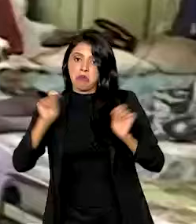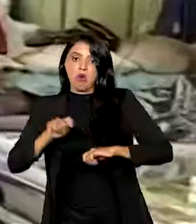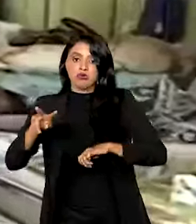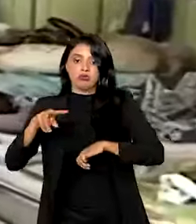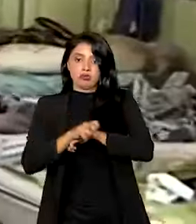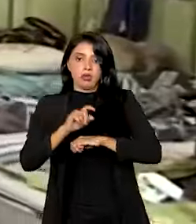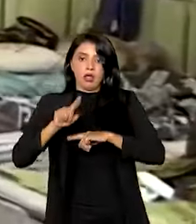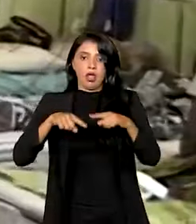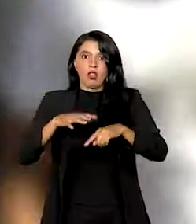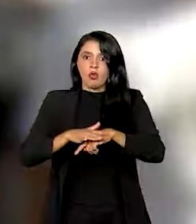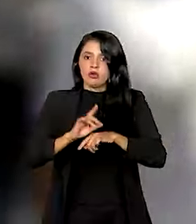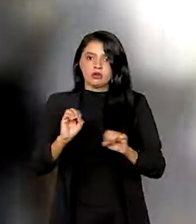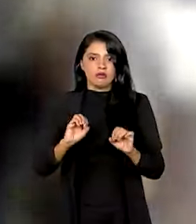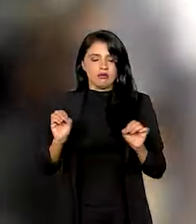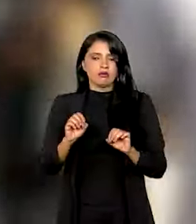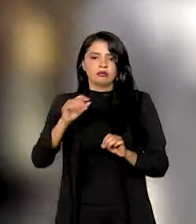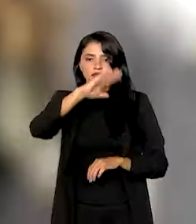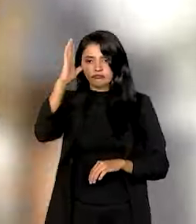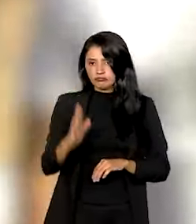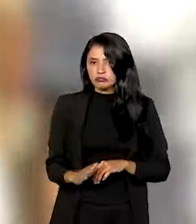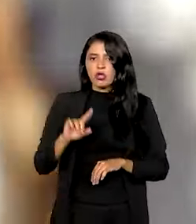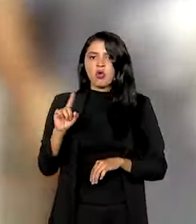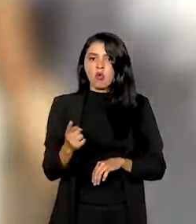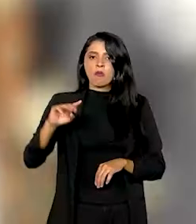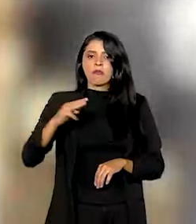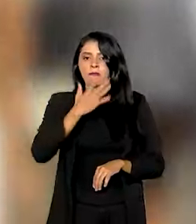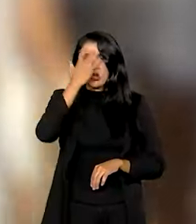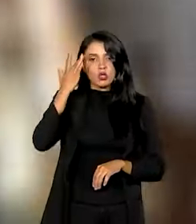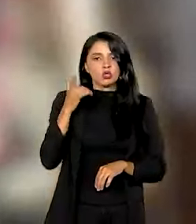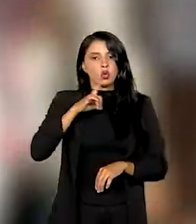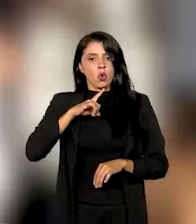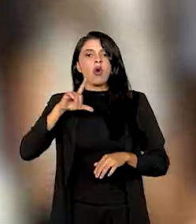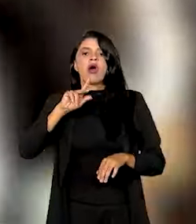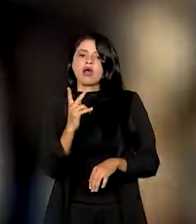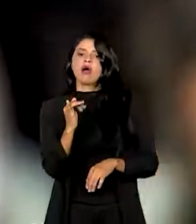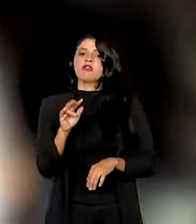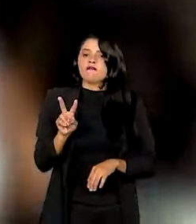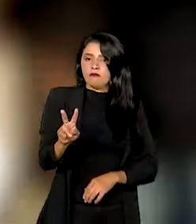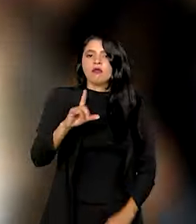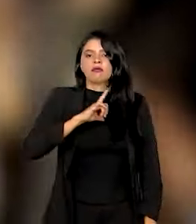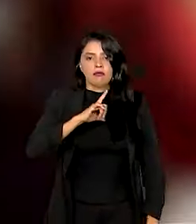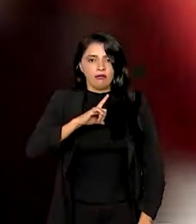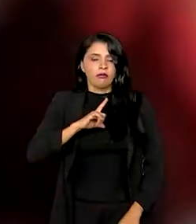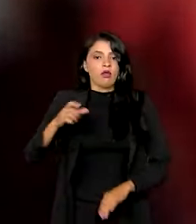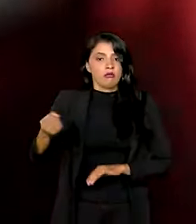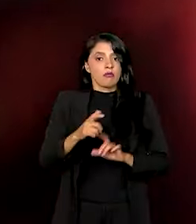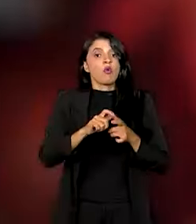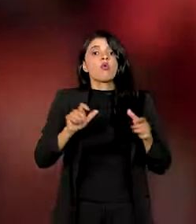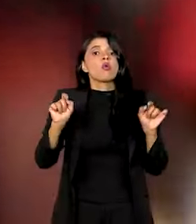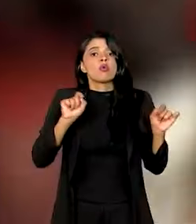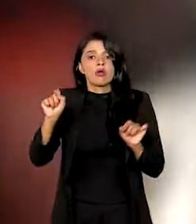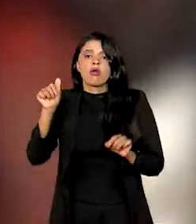não desenvolver a doença. No Brasil, 1 milhão de pessoas vivem com HIV e a maioria dos novos casos